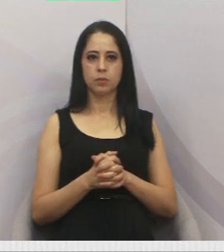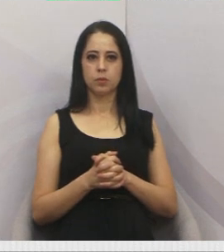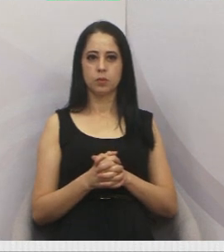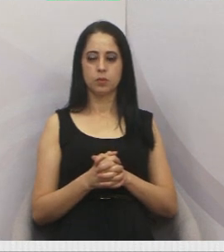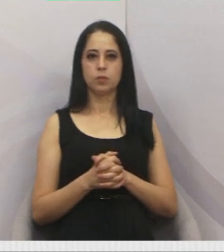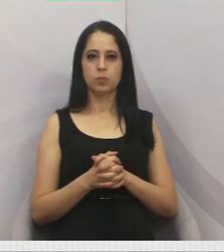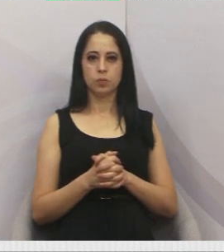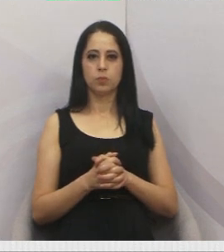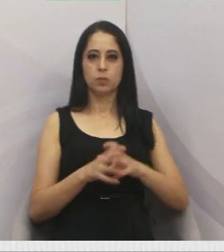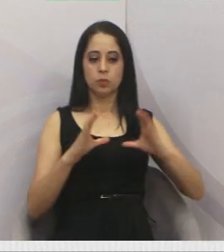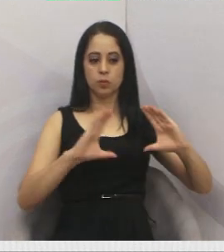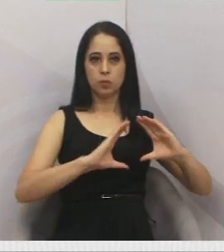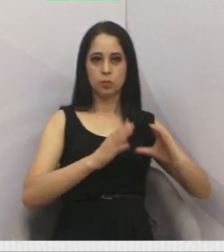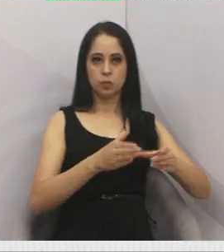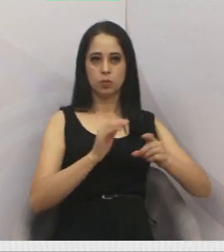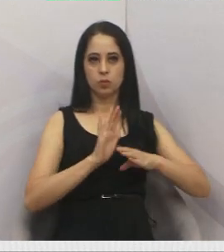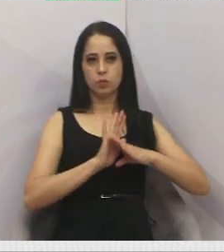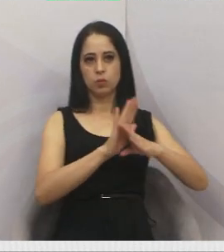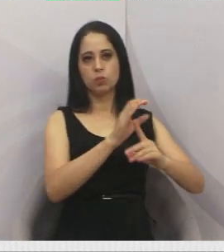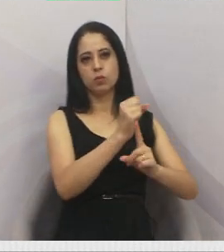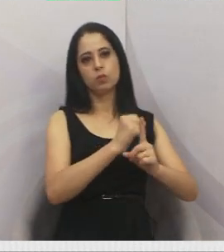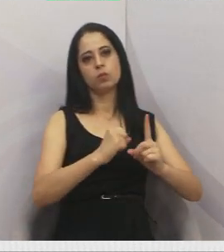Segmento Movimentos Populares. Só um minuto.